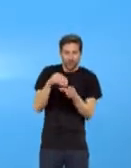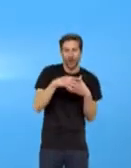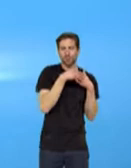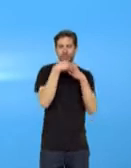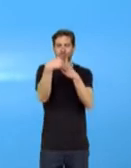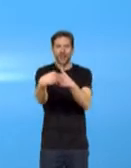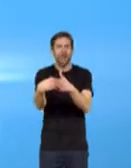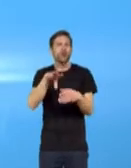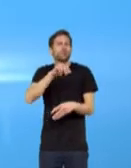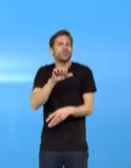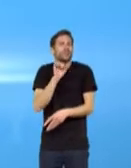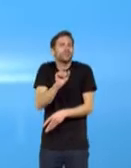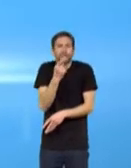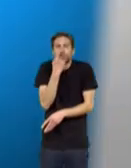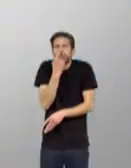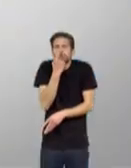lugares favoritos.